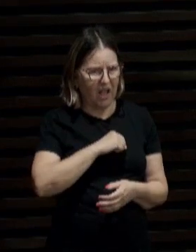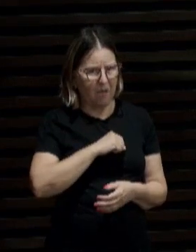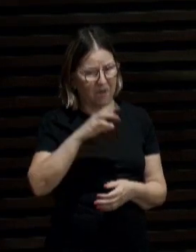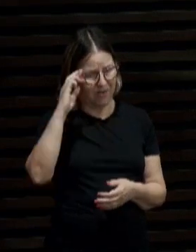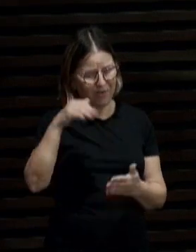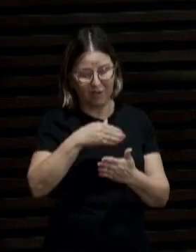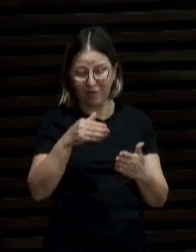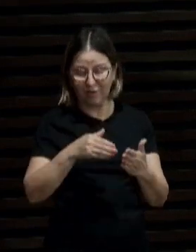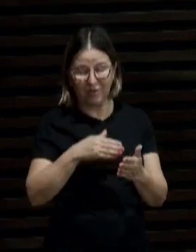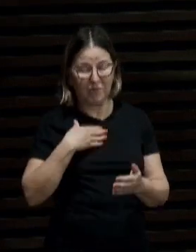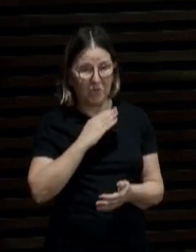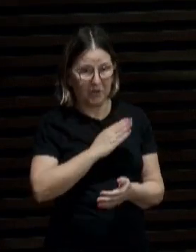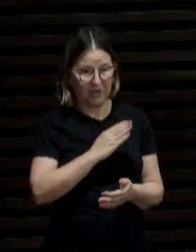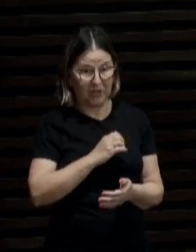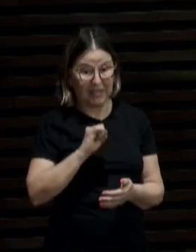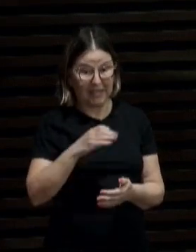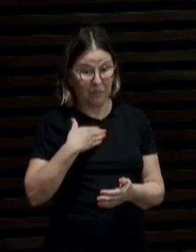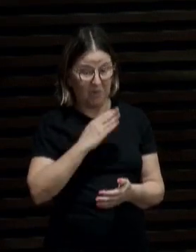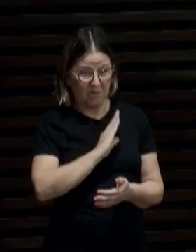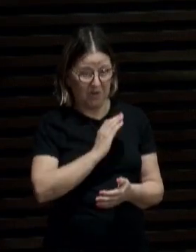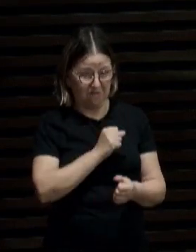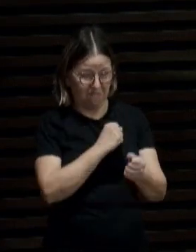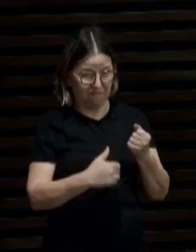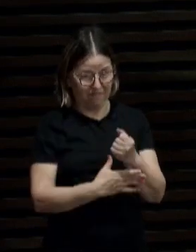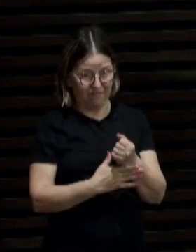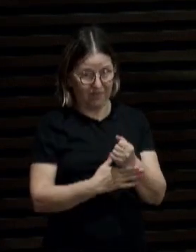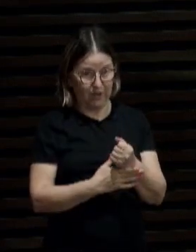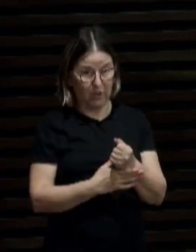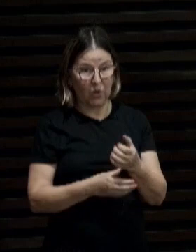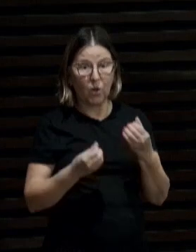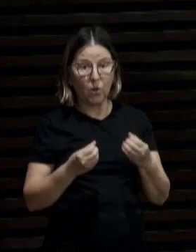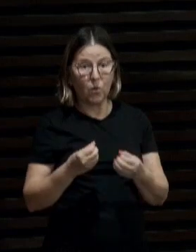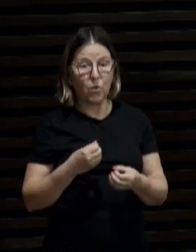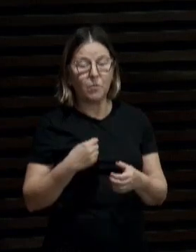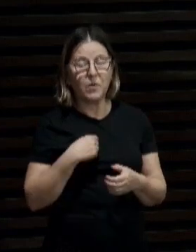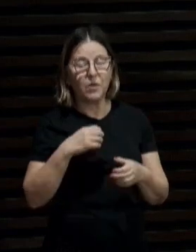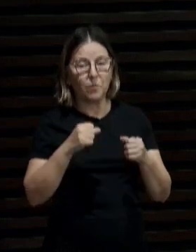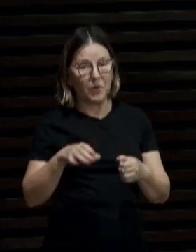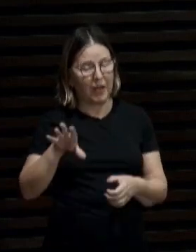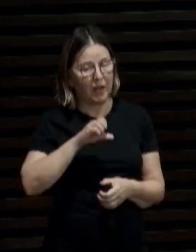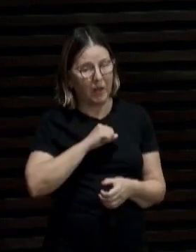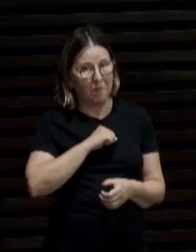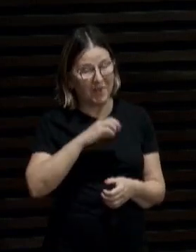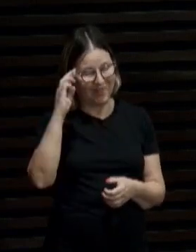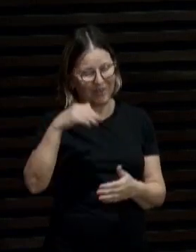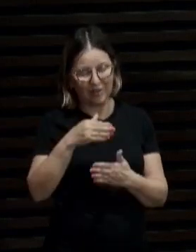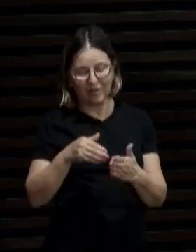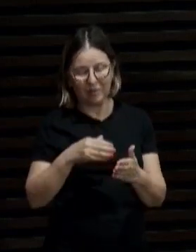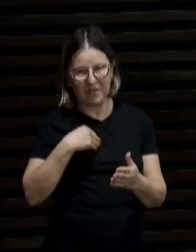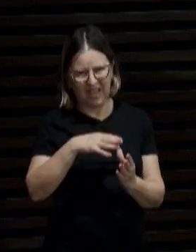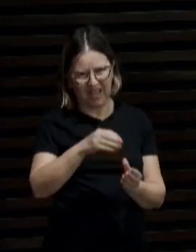Senhor de toda a minha alma, se a vida da minha alma é um vaporzinho que ele surge aqui e logo ele acaba, né? E de todo o meu entendimento,